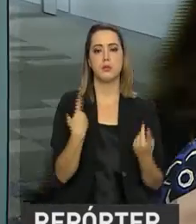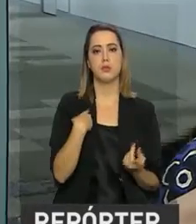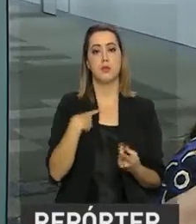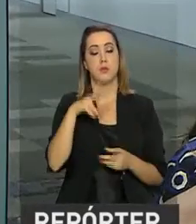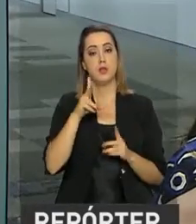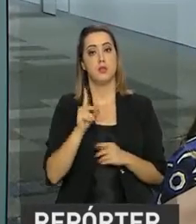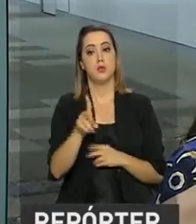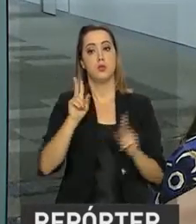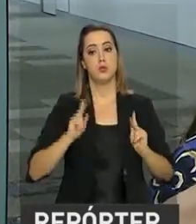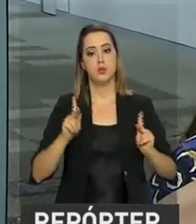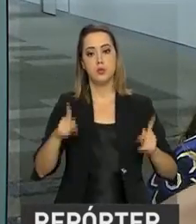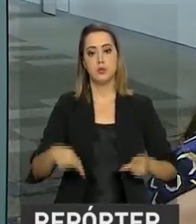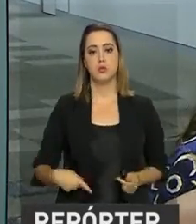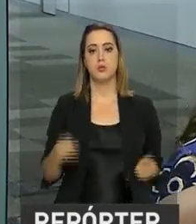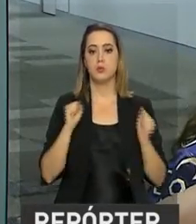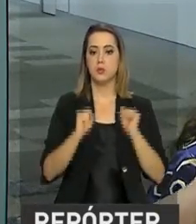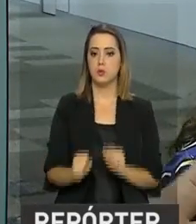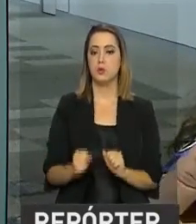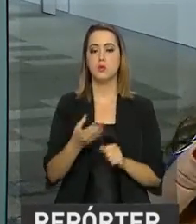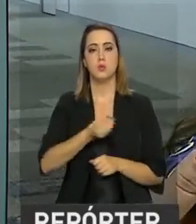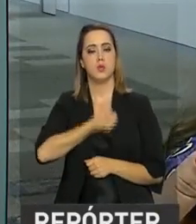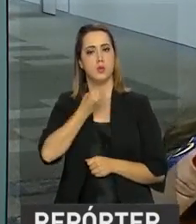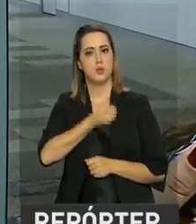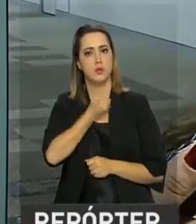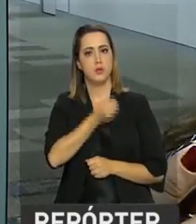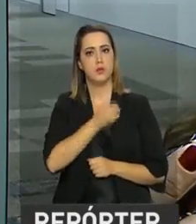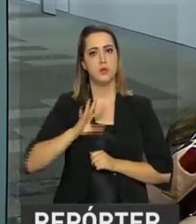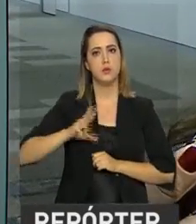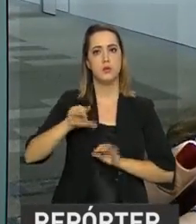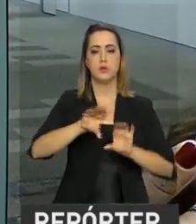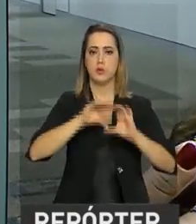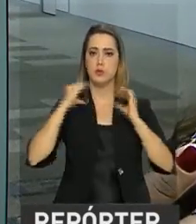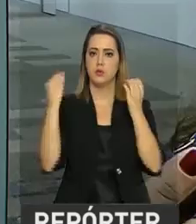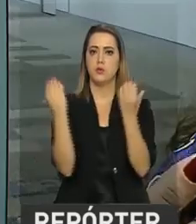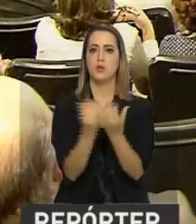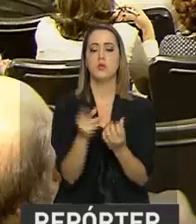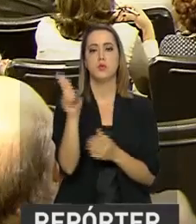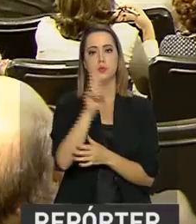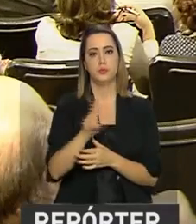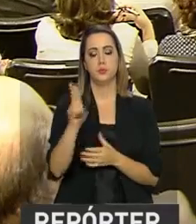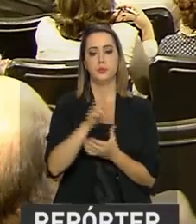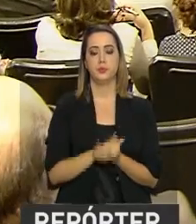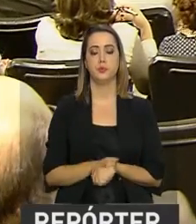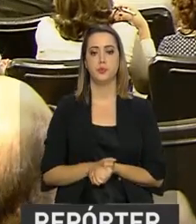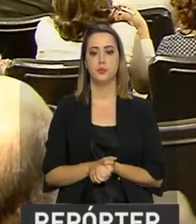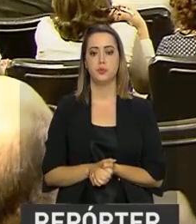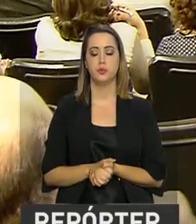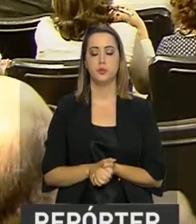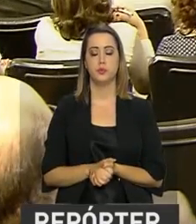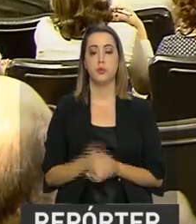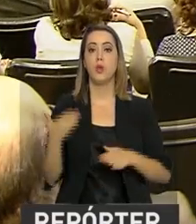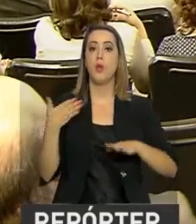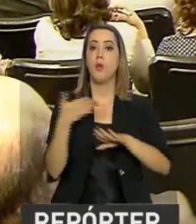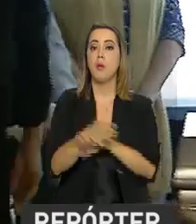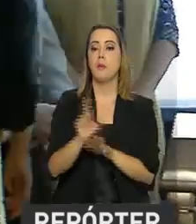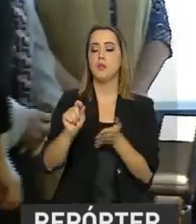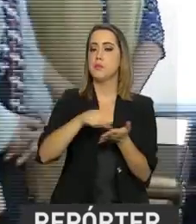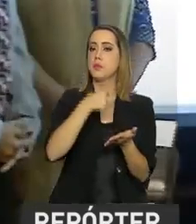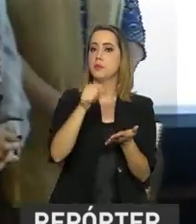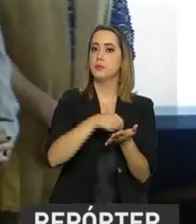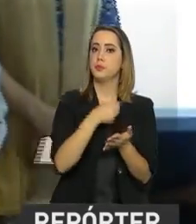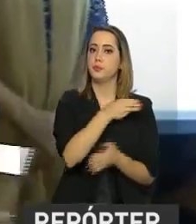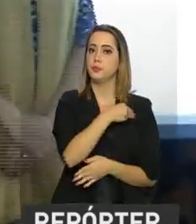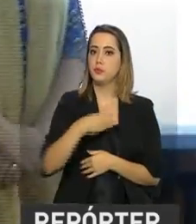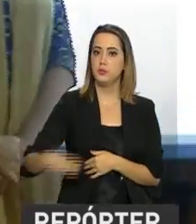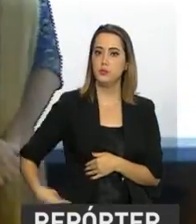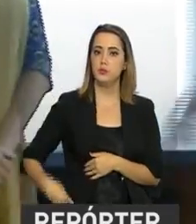humanos possam permear toda a convivência comunitária e a gestão universitária. Participaram da assinatura do pacto o ministro